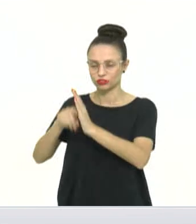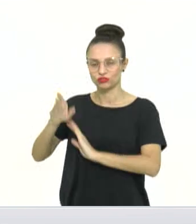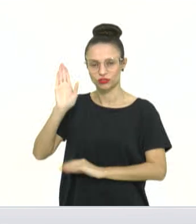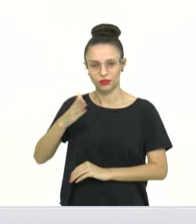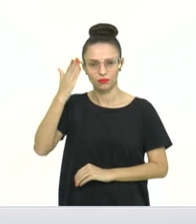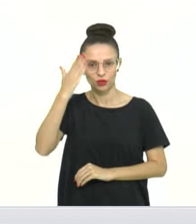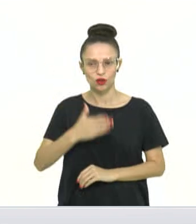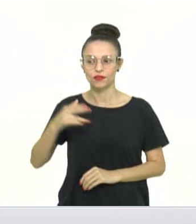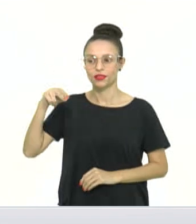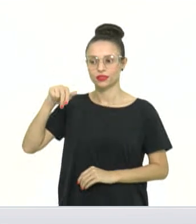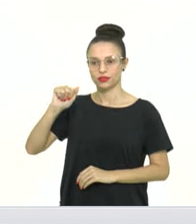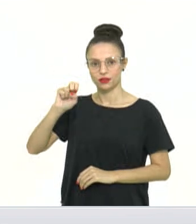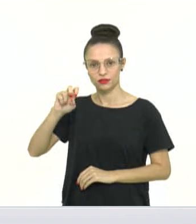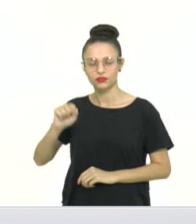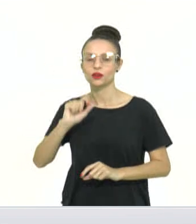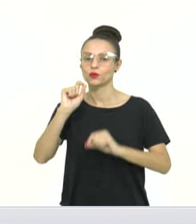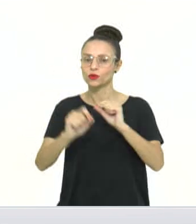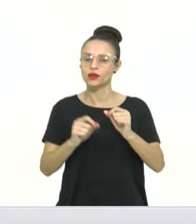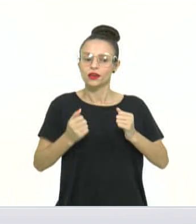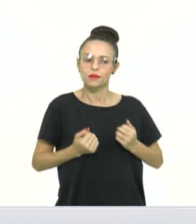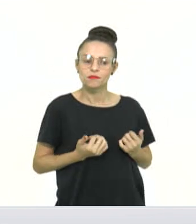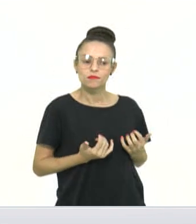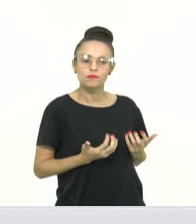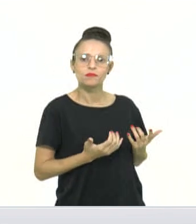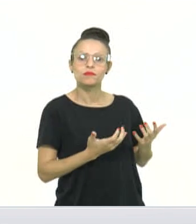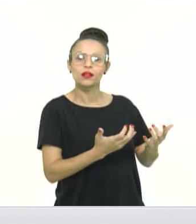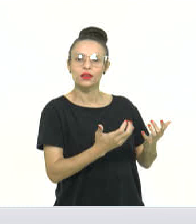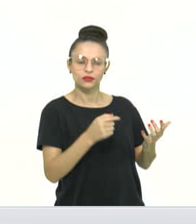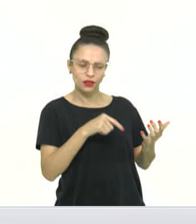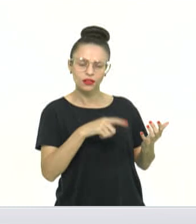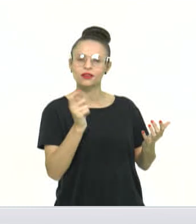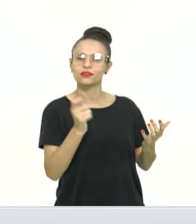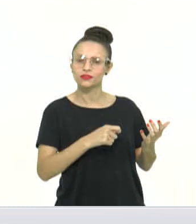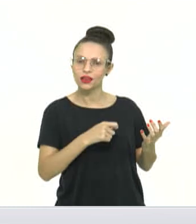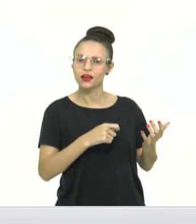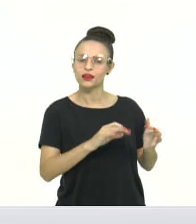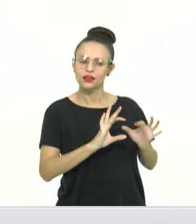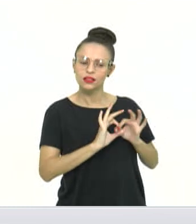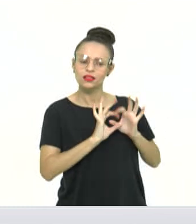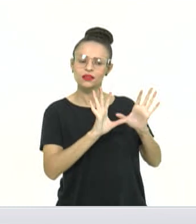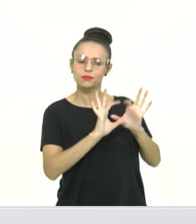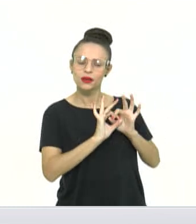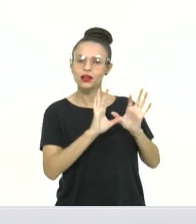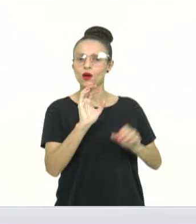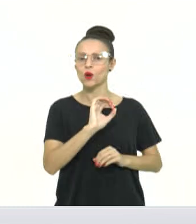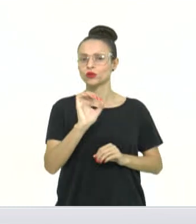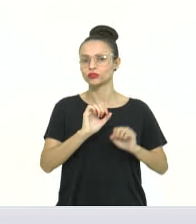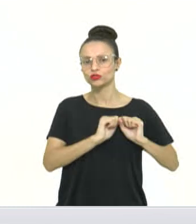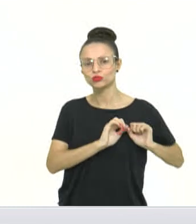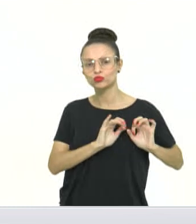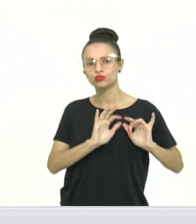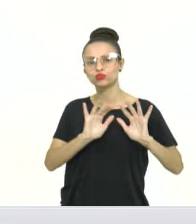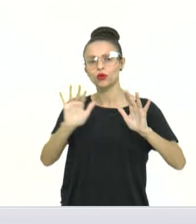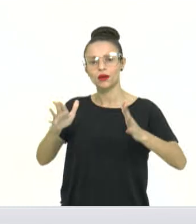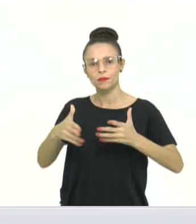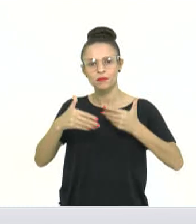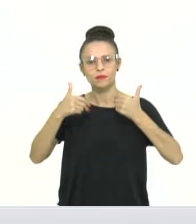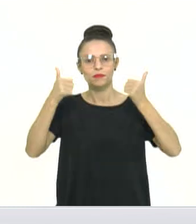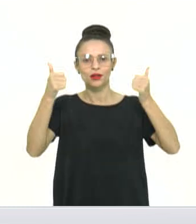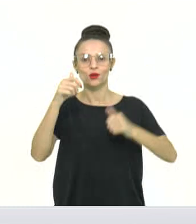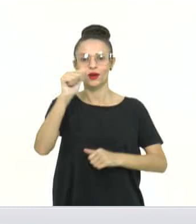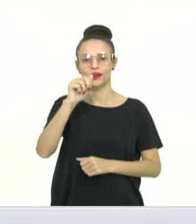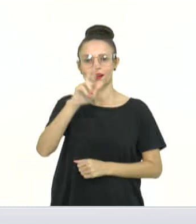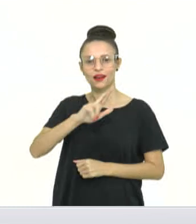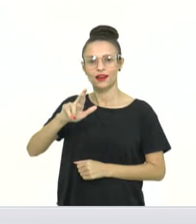pesquisas da NASA que as plantas têm condições de liberar o oxigênio e melhorar o